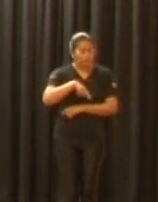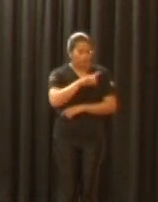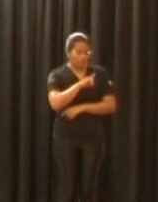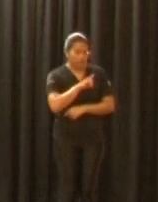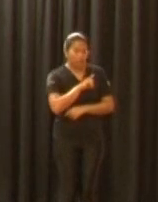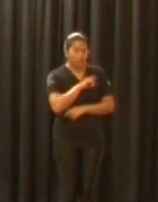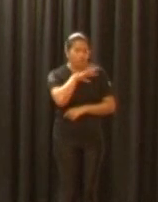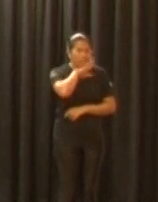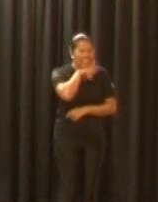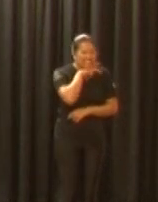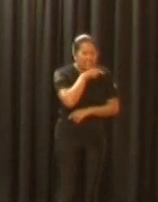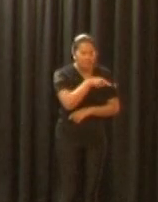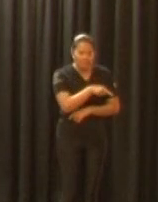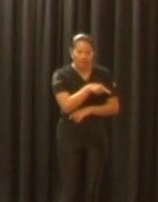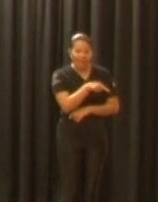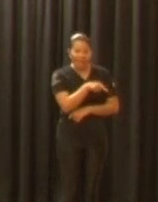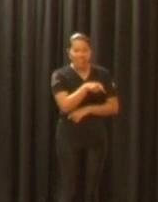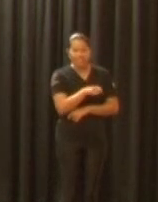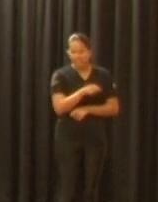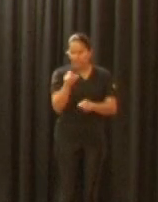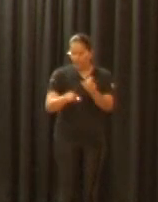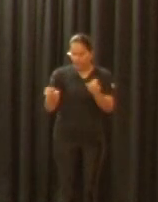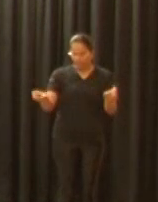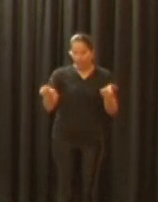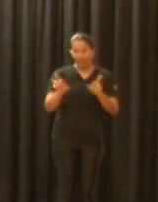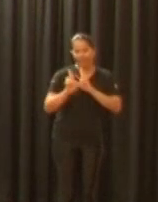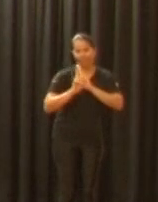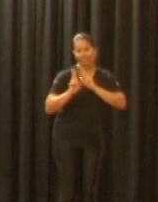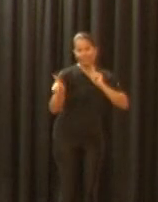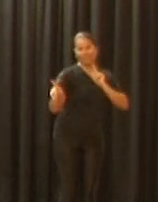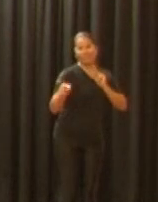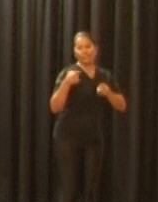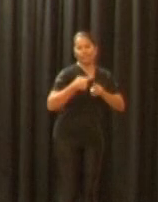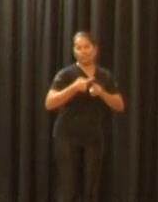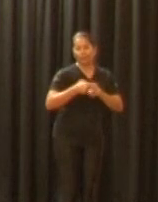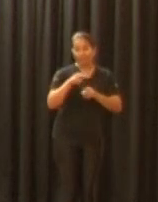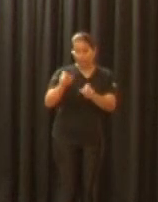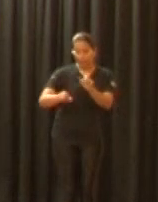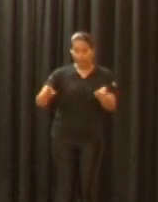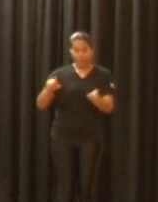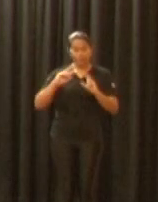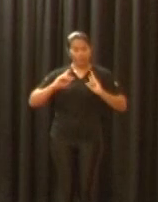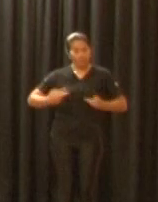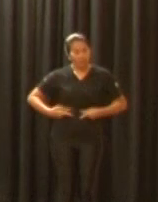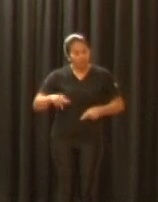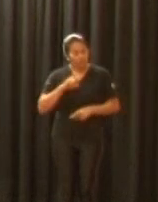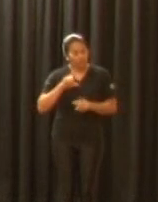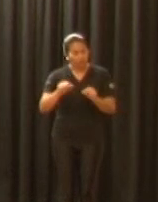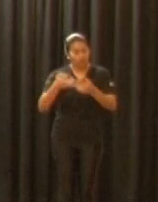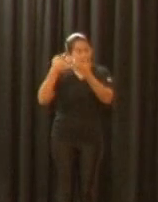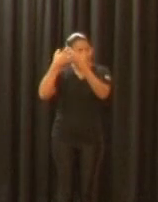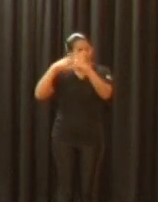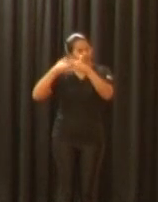têm se assemelham mais ao não humano, né, nessa perspectiva de pensamento.